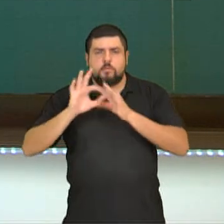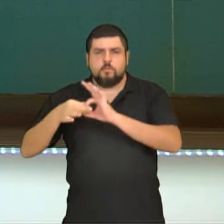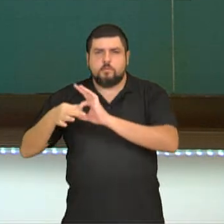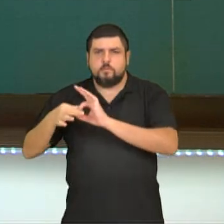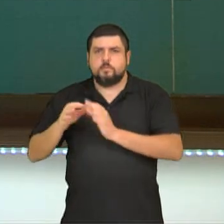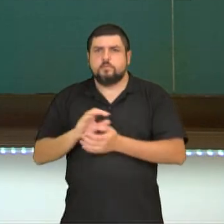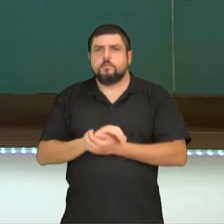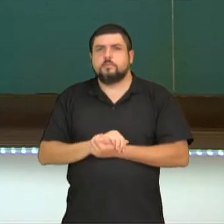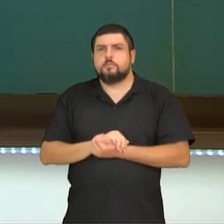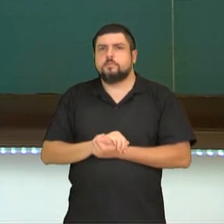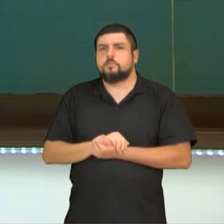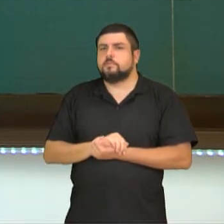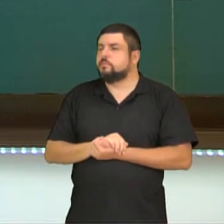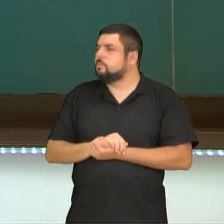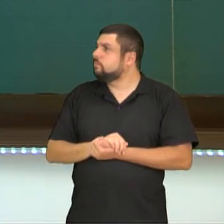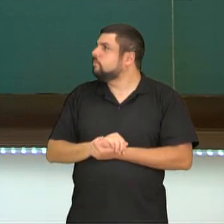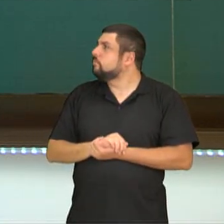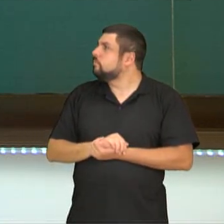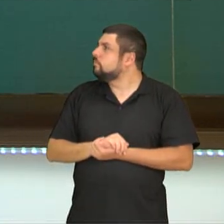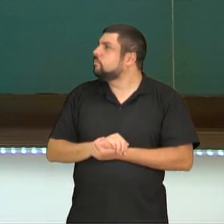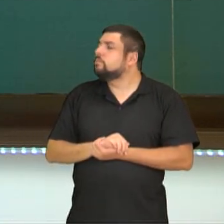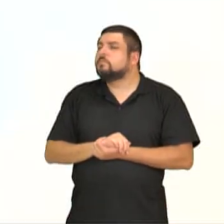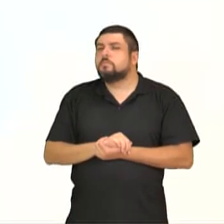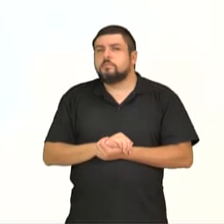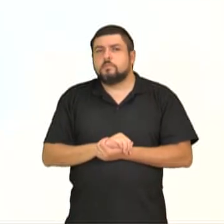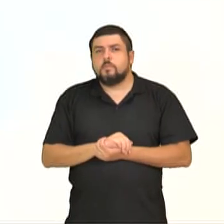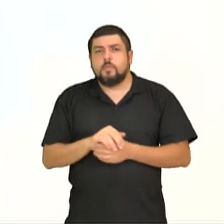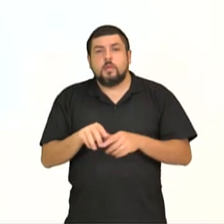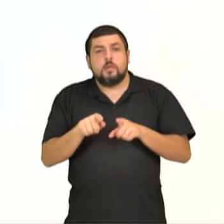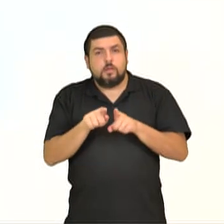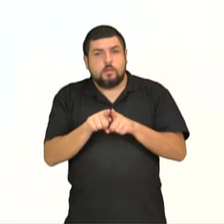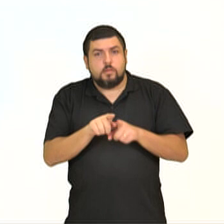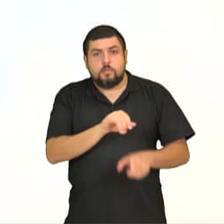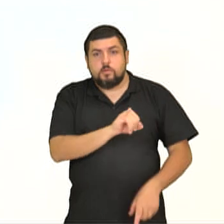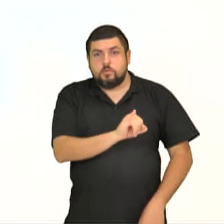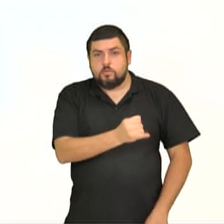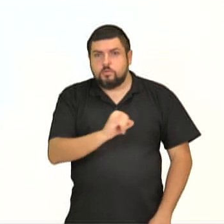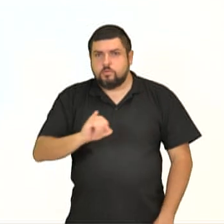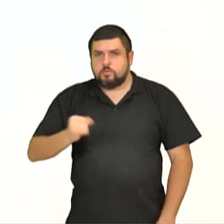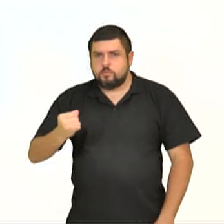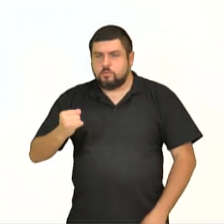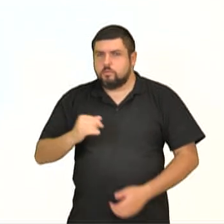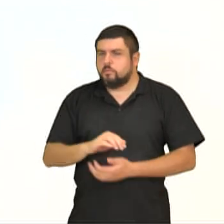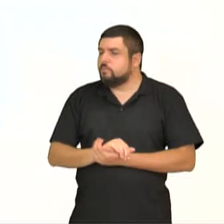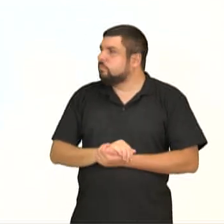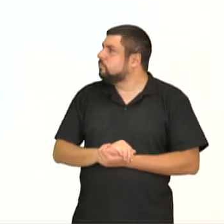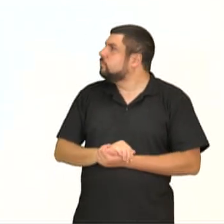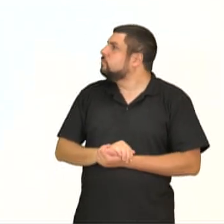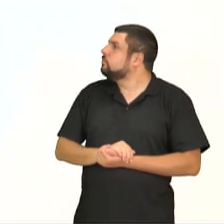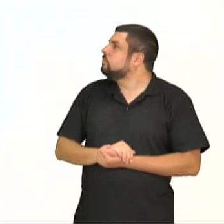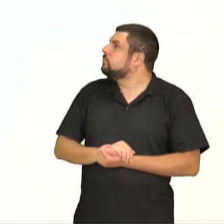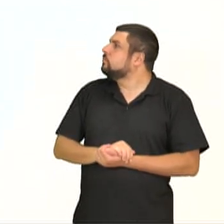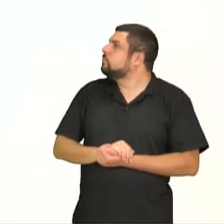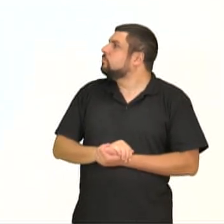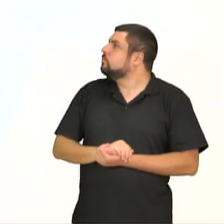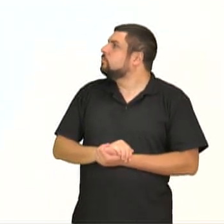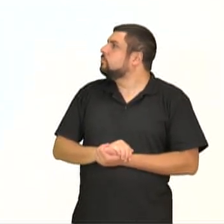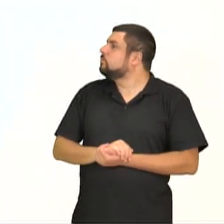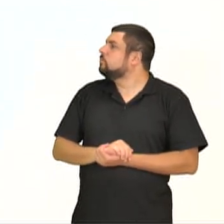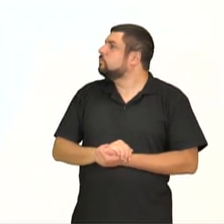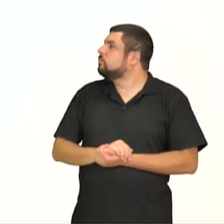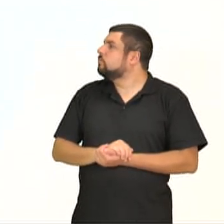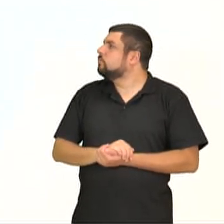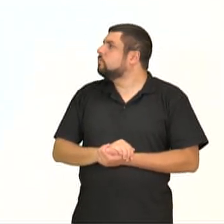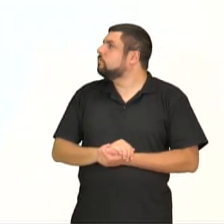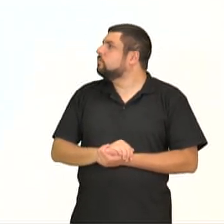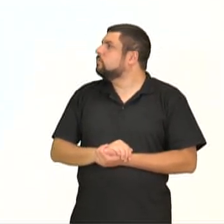Olímpicos modernos. Daí a gente tem o jiu-jitsu. Aqui está a imagem, né?